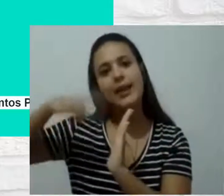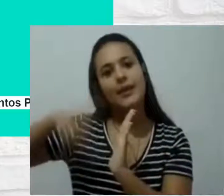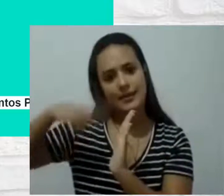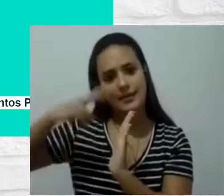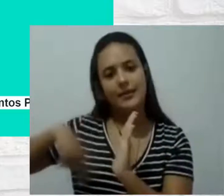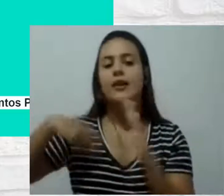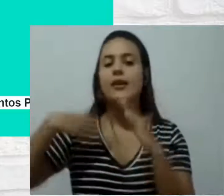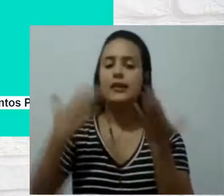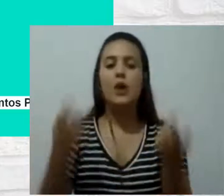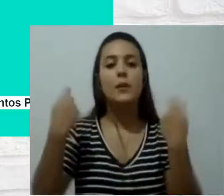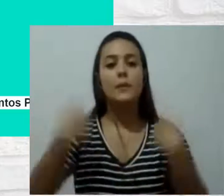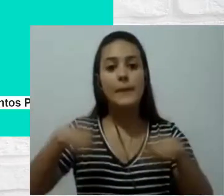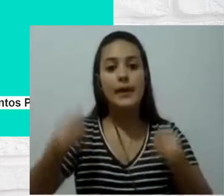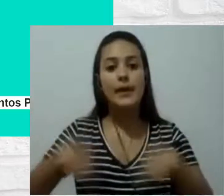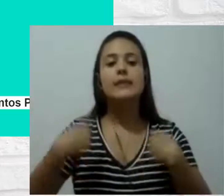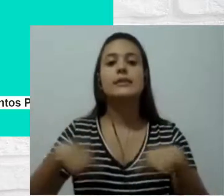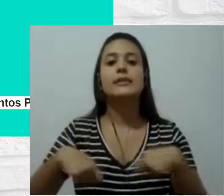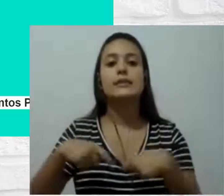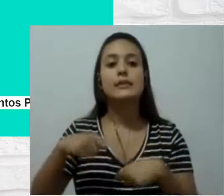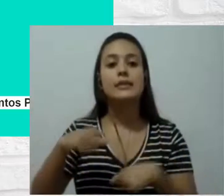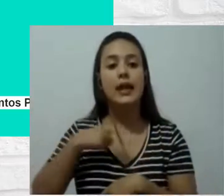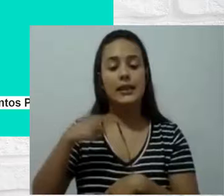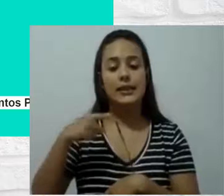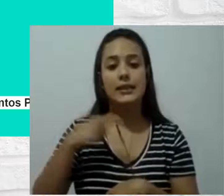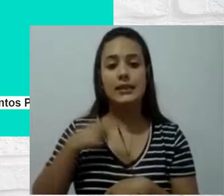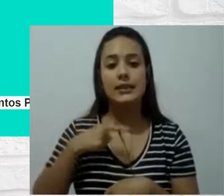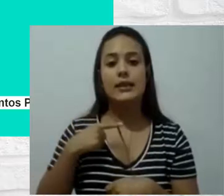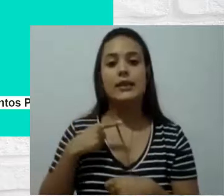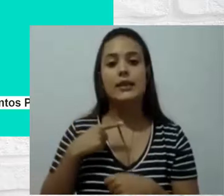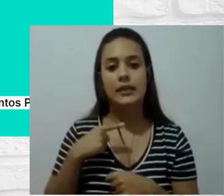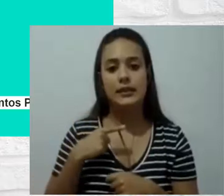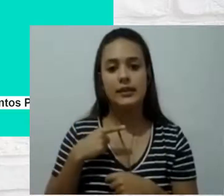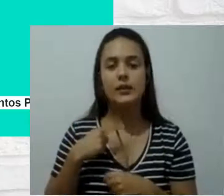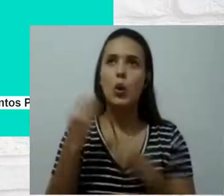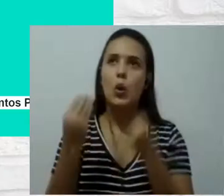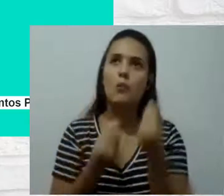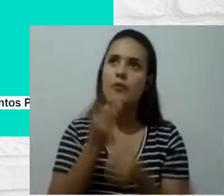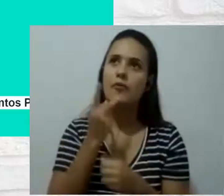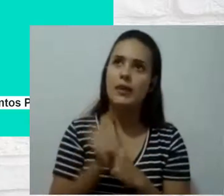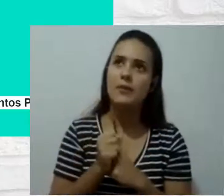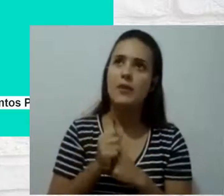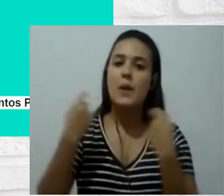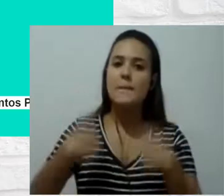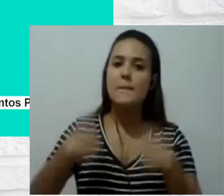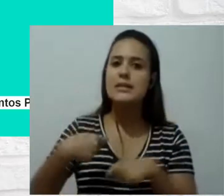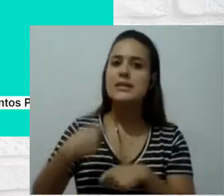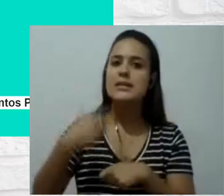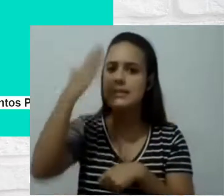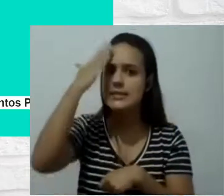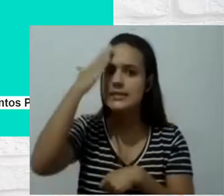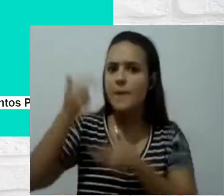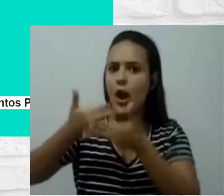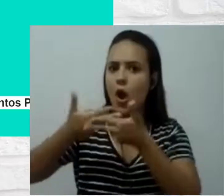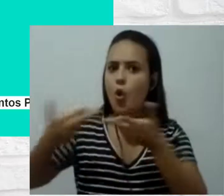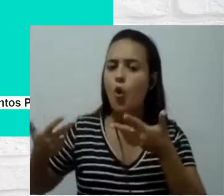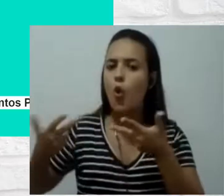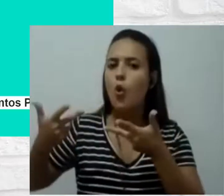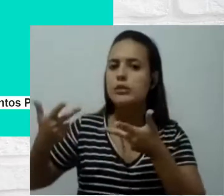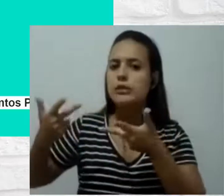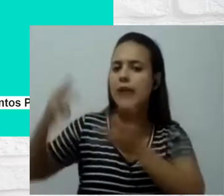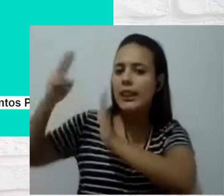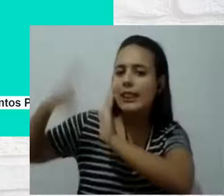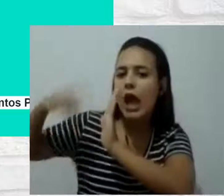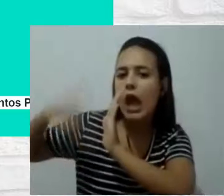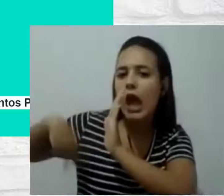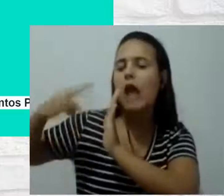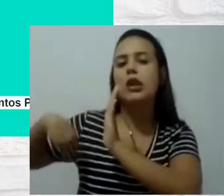falar quando vocês lerem. Então, vocês têm que ter um bom, como é